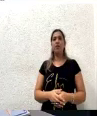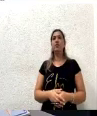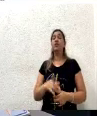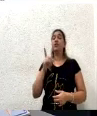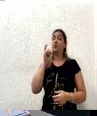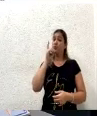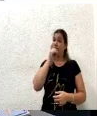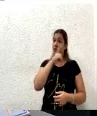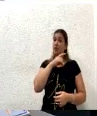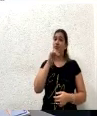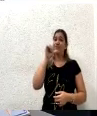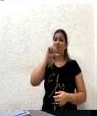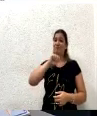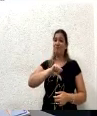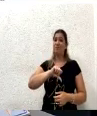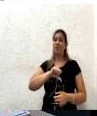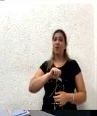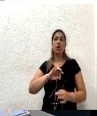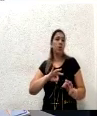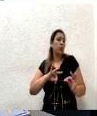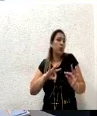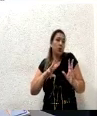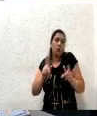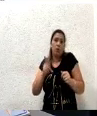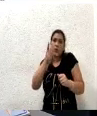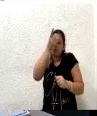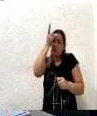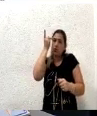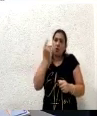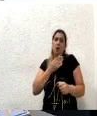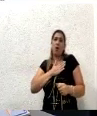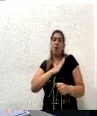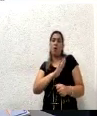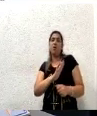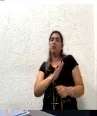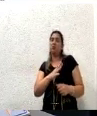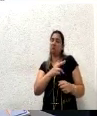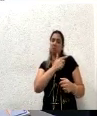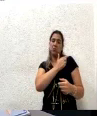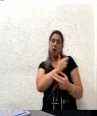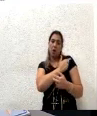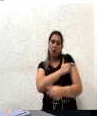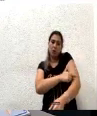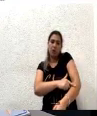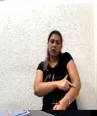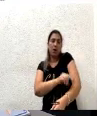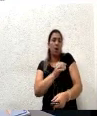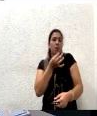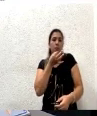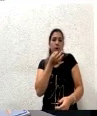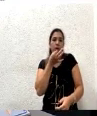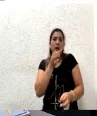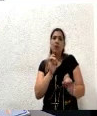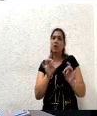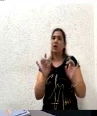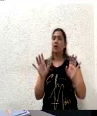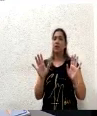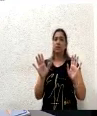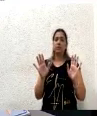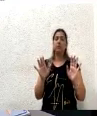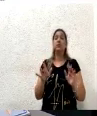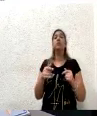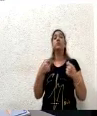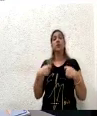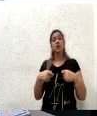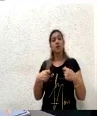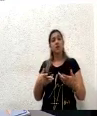Infelizmente, não é todo mundo que gosta. Eu respeito muito a opinião de cada um, desde que seja com